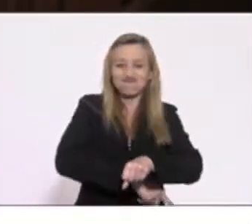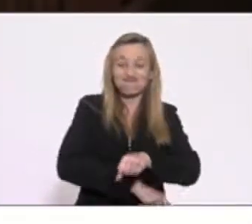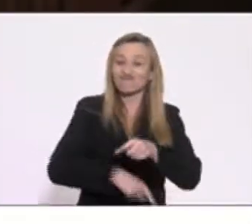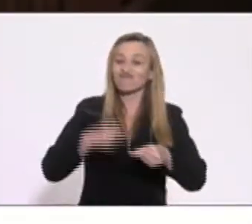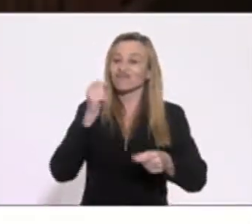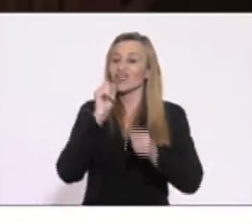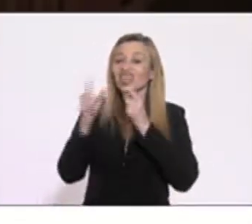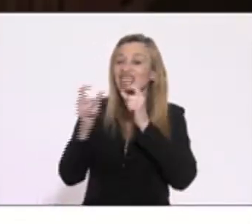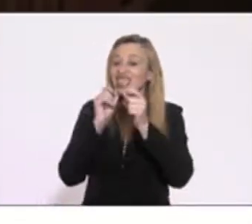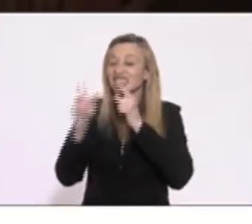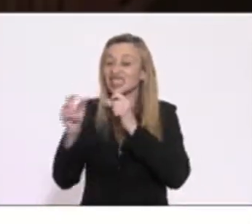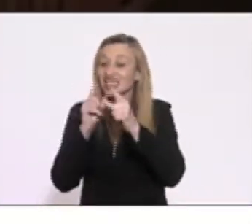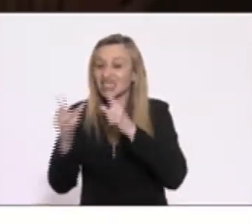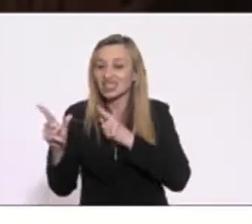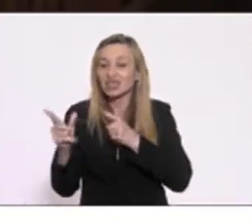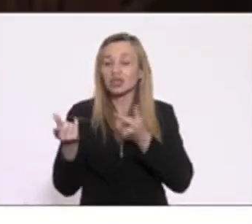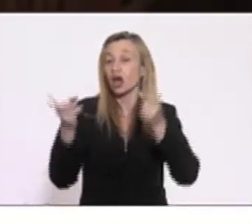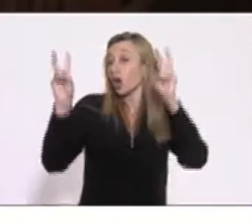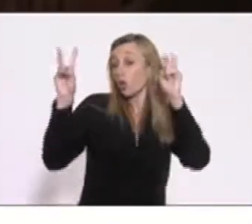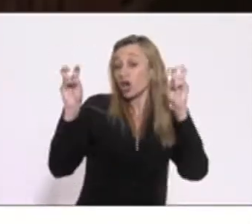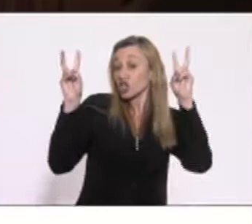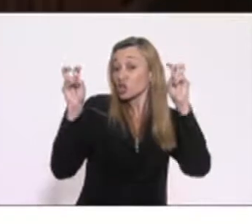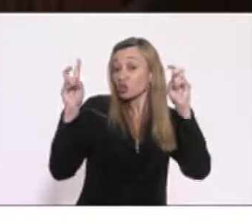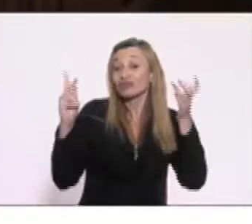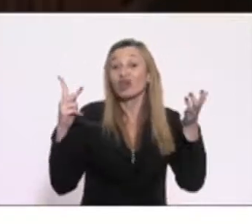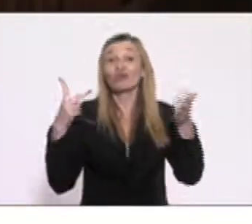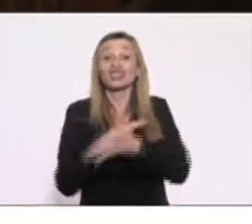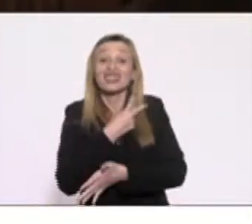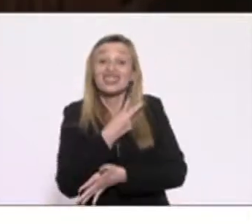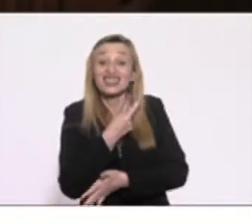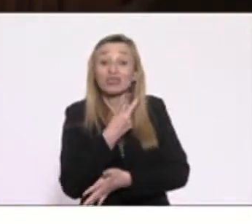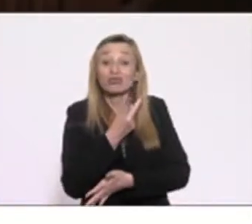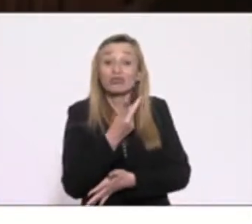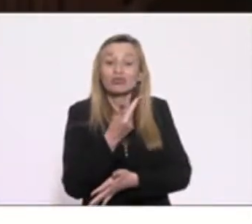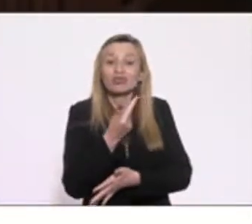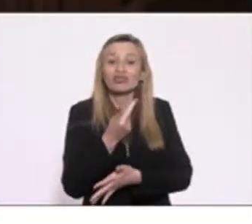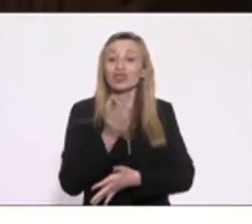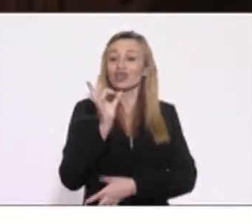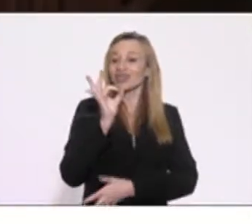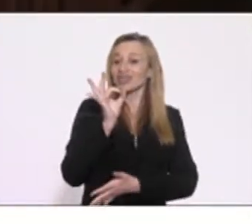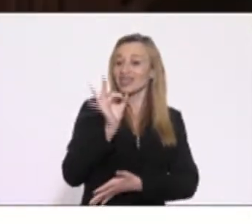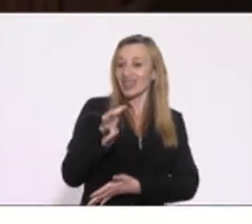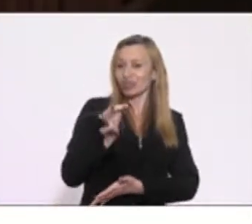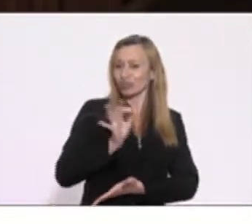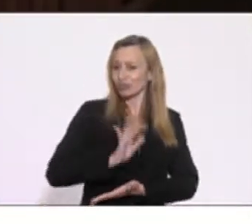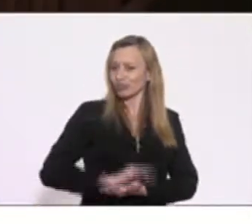críticas em relação àquilo que está ocorrendo de fato.